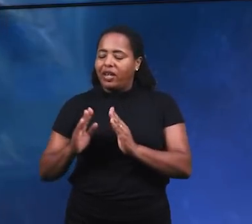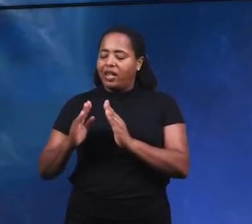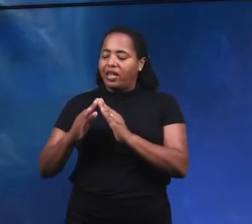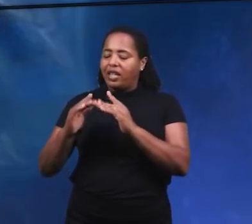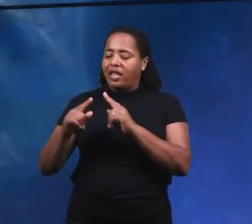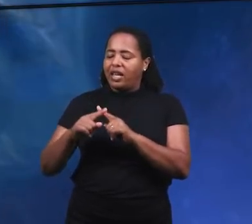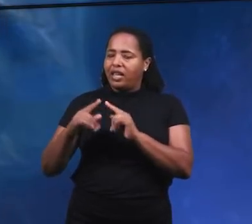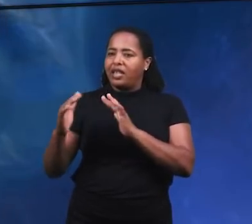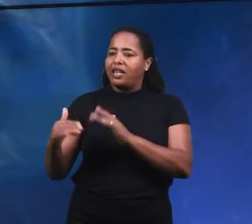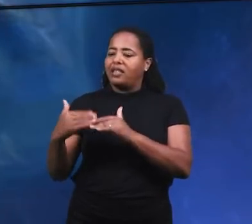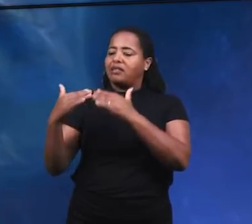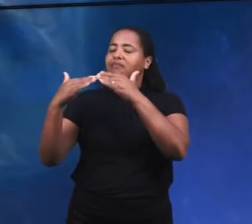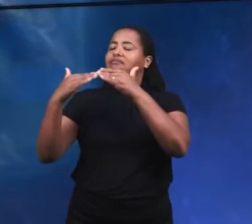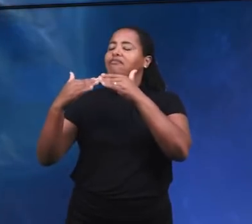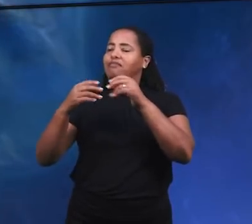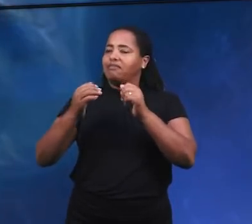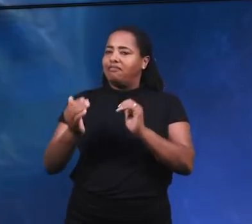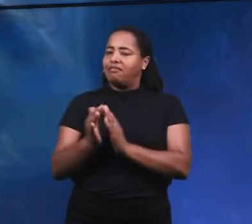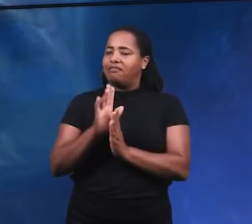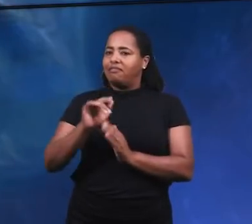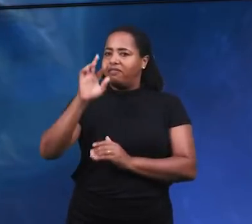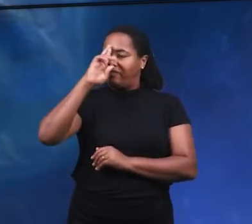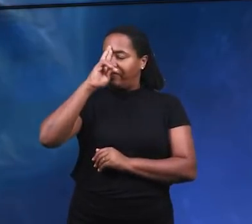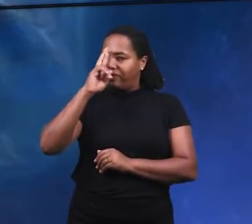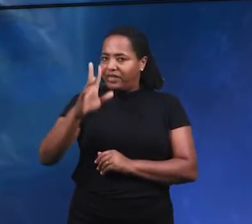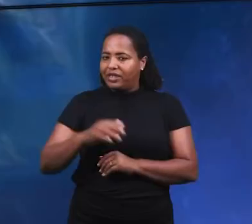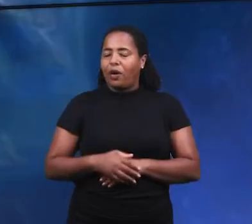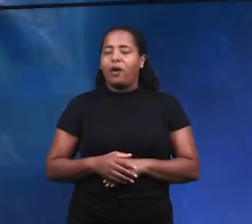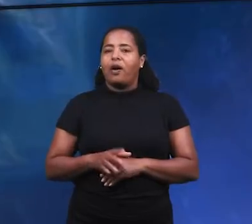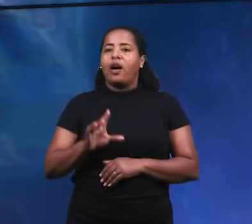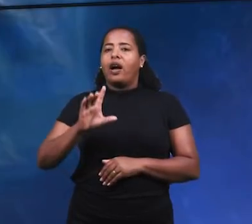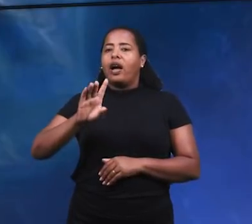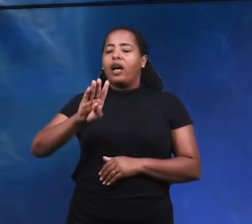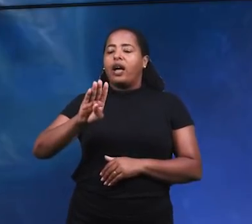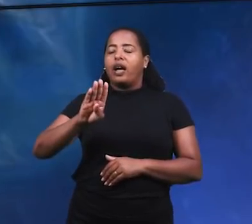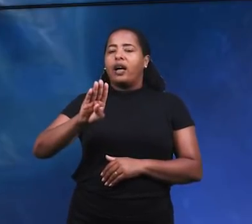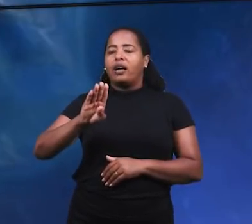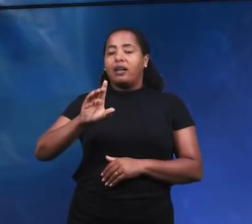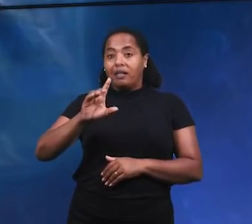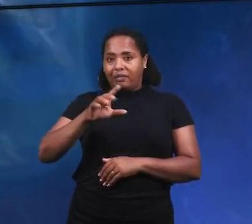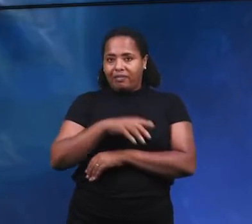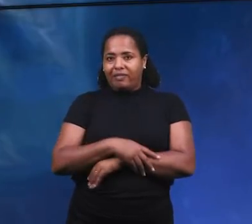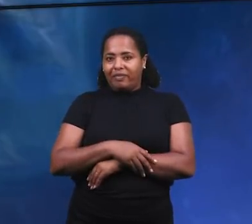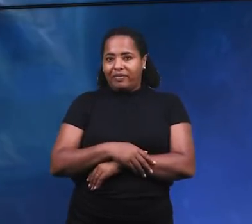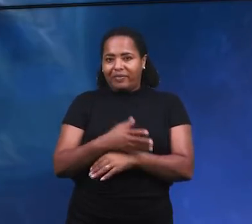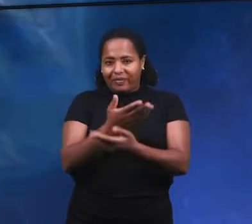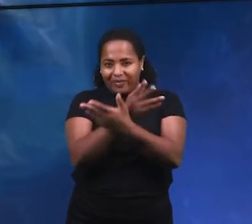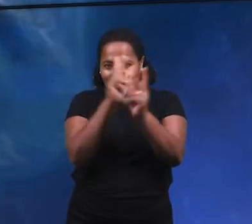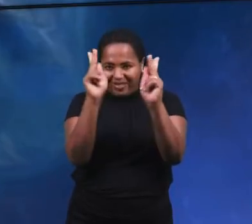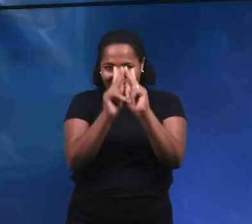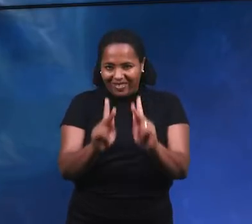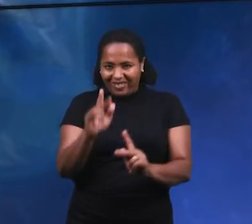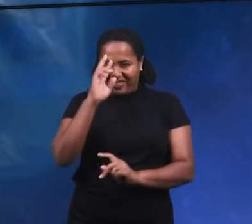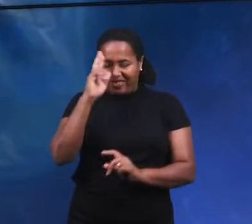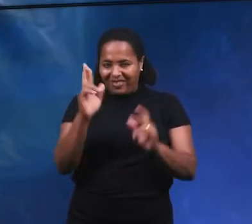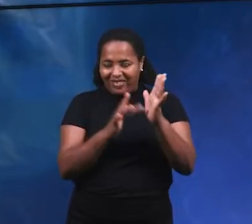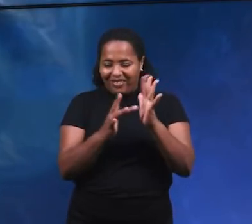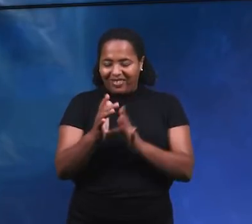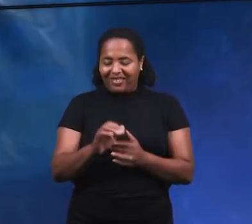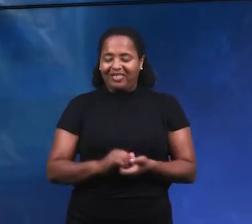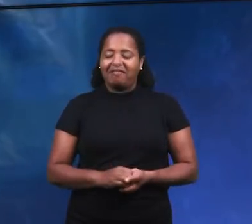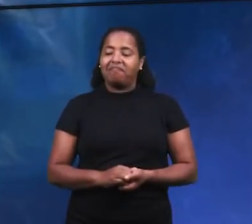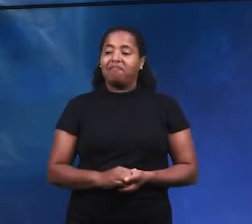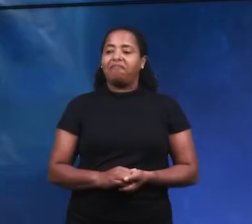antes e publicamos ali dessa igreja muito próspera. Louvado seja o nome do Senhor. A irmã Débora, eu quero